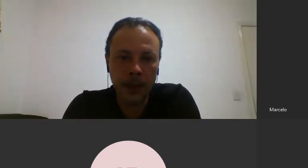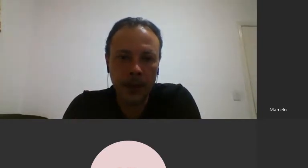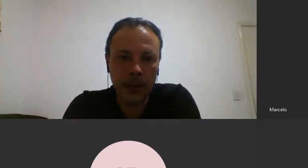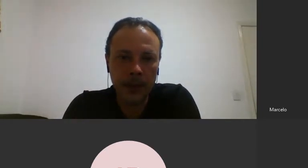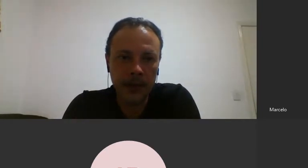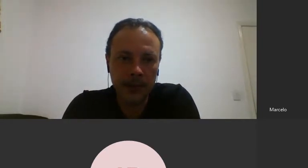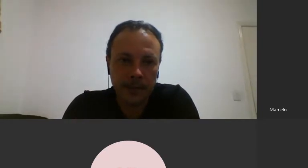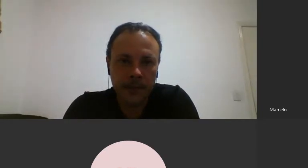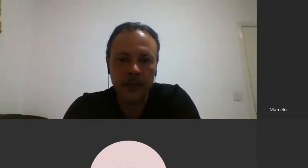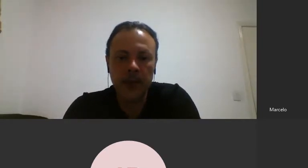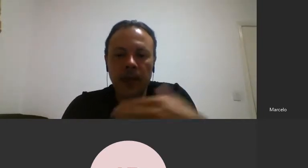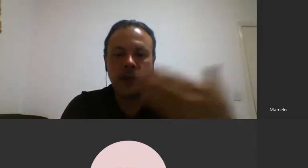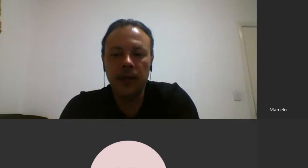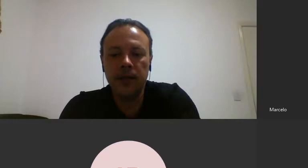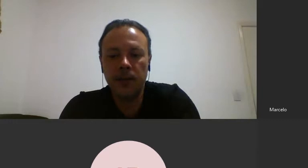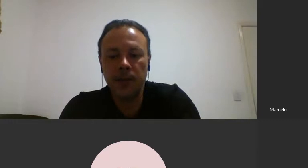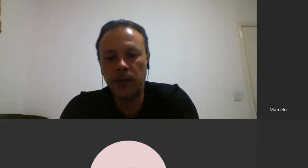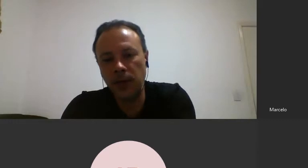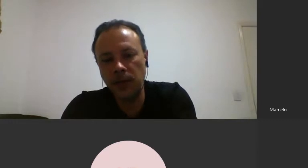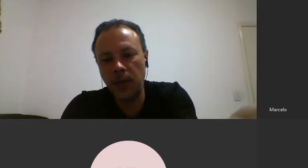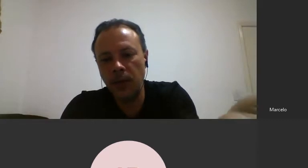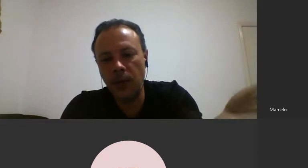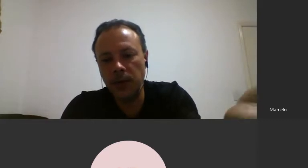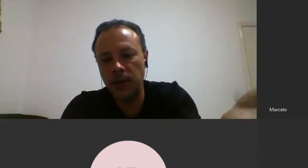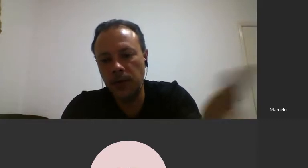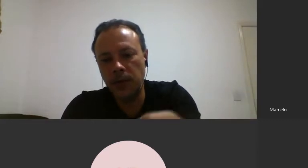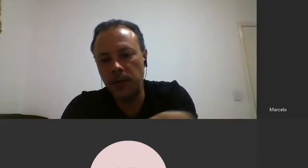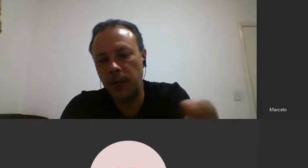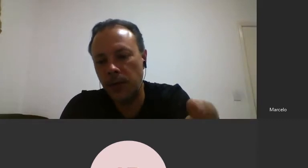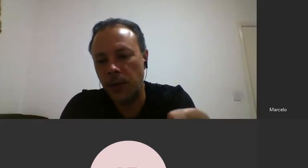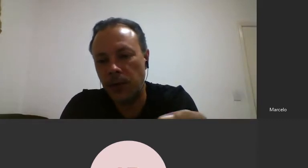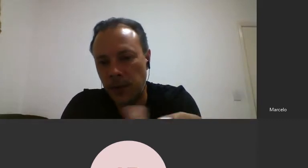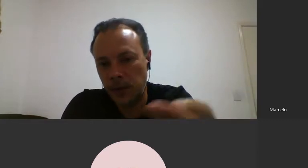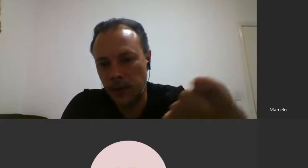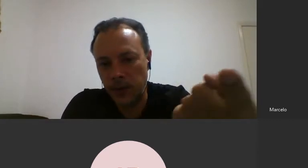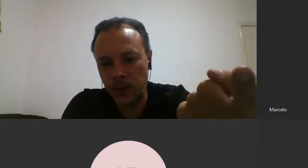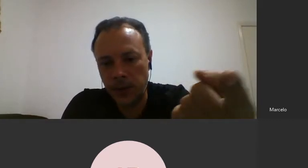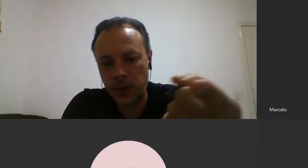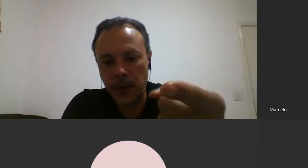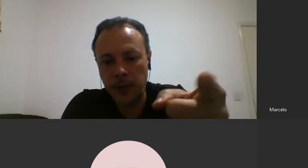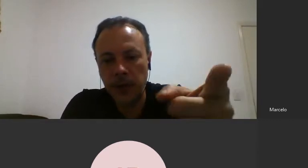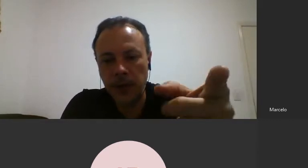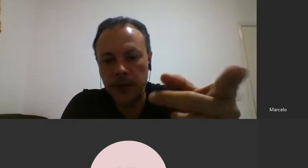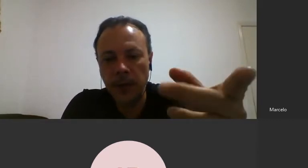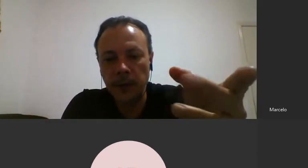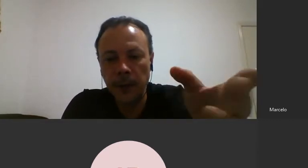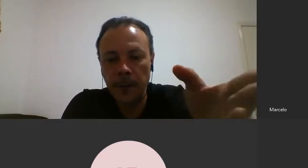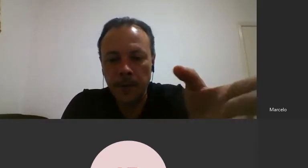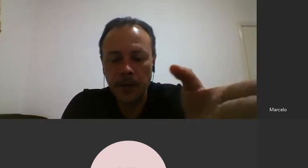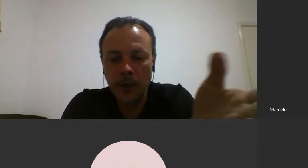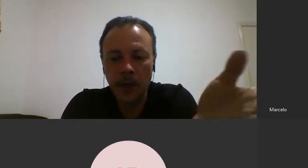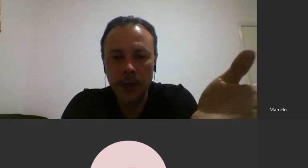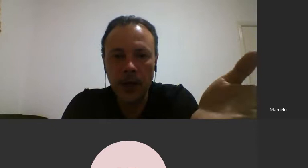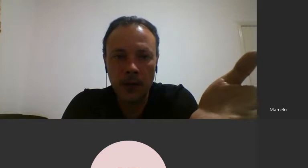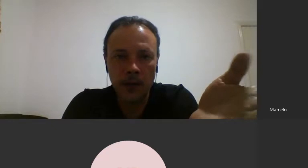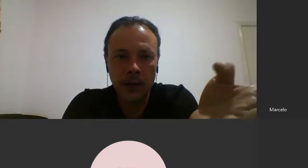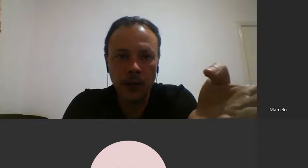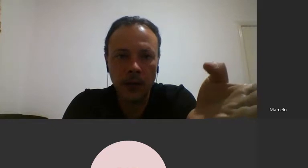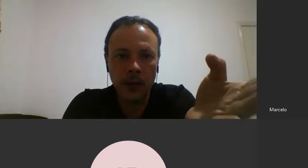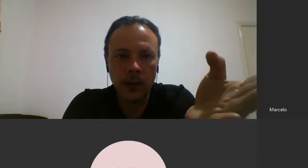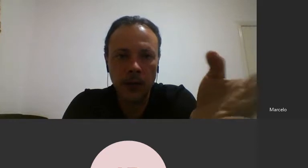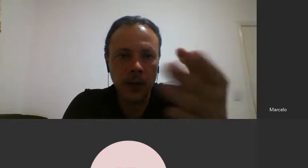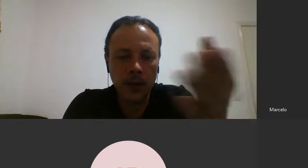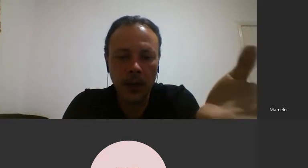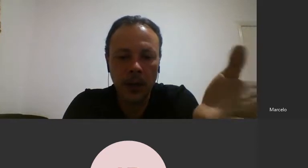até porque eles sinalizam, mas só que não tem como, hoje, se não fosse vocês terem me sinalizado, vocês não têm acesso,